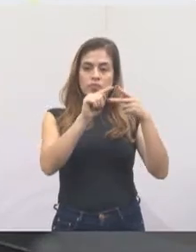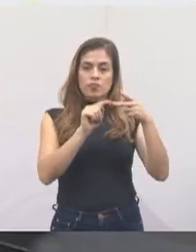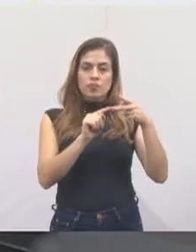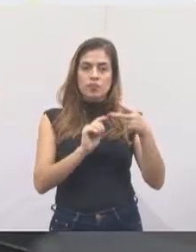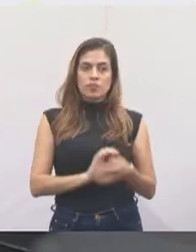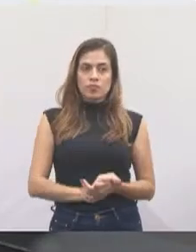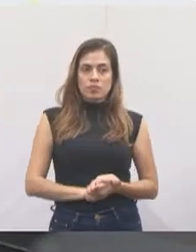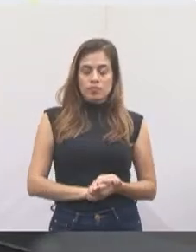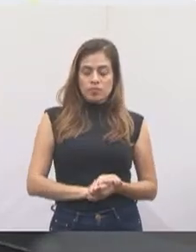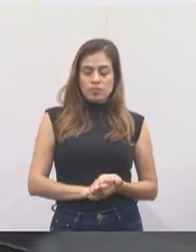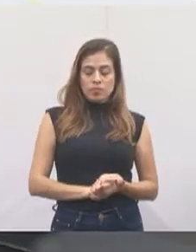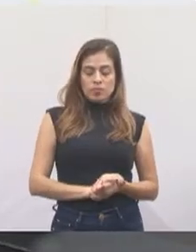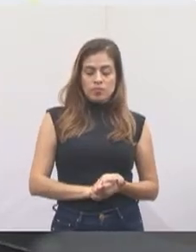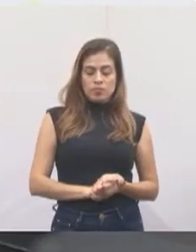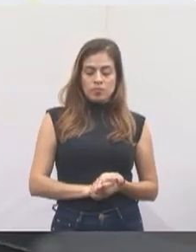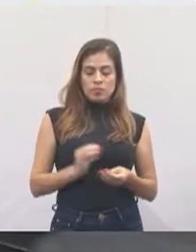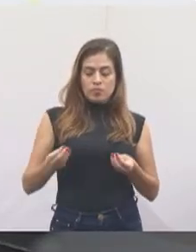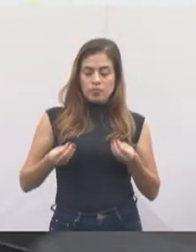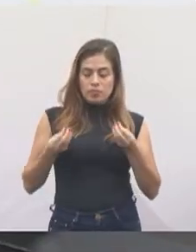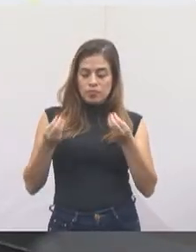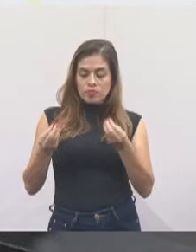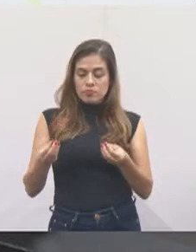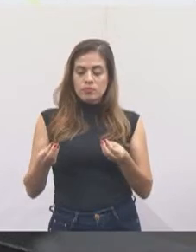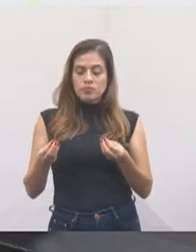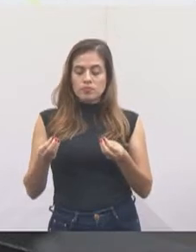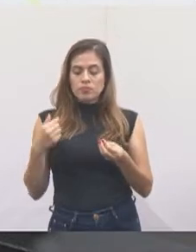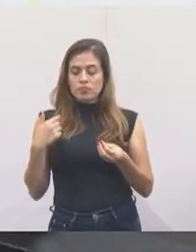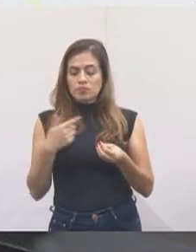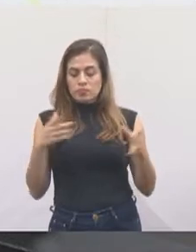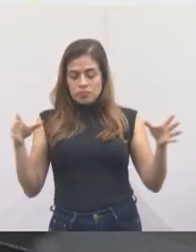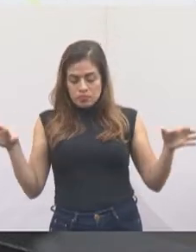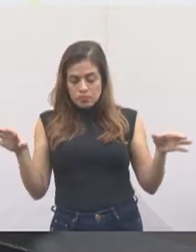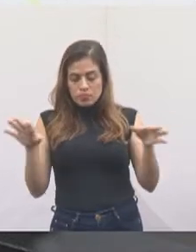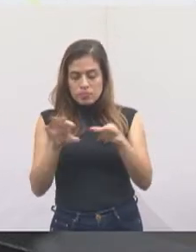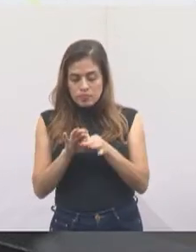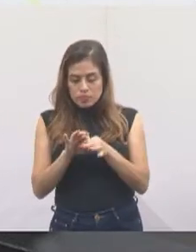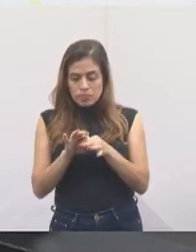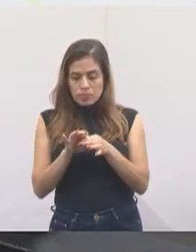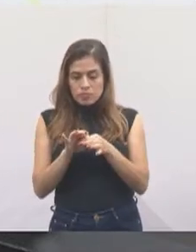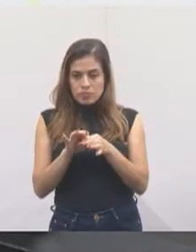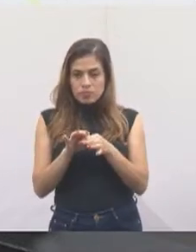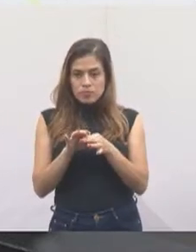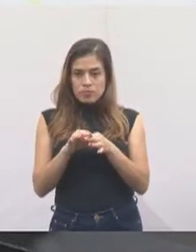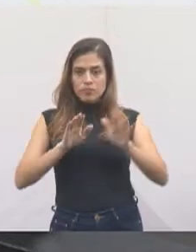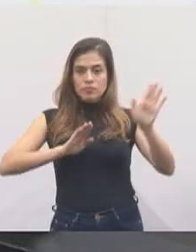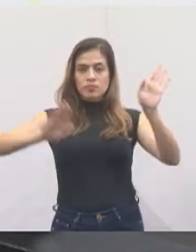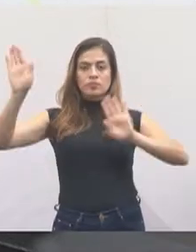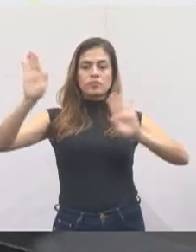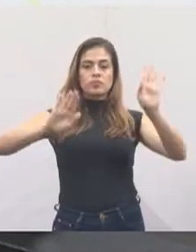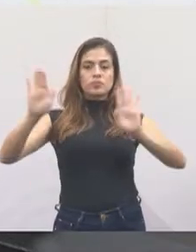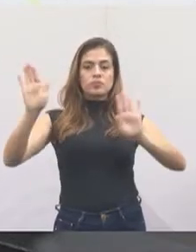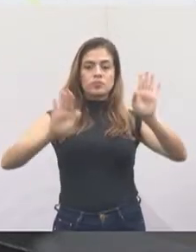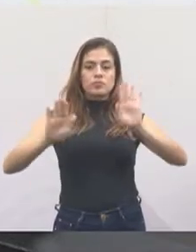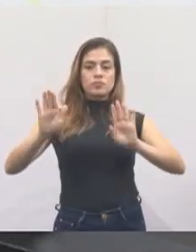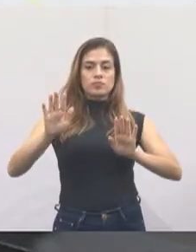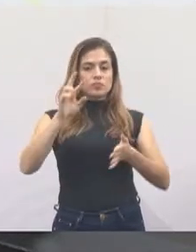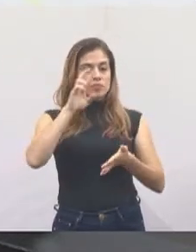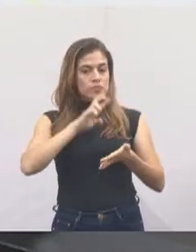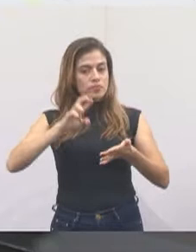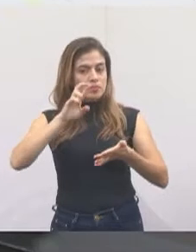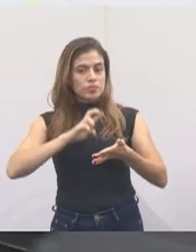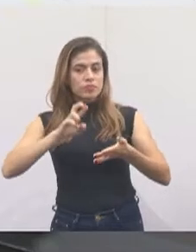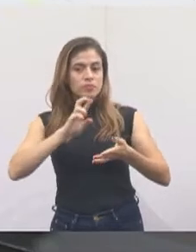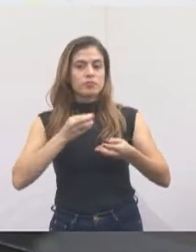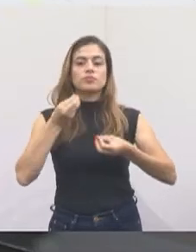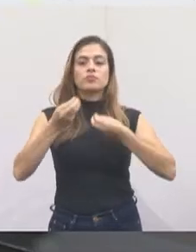presente pedido de informação desta forma estamos conjunto com a unidade de licitação analis a maneira pela